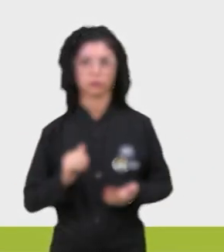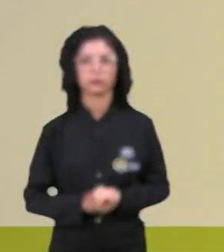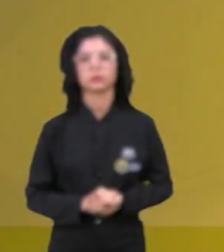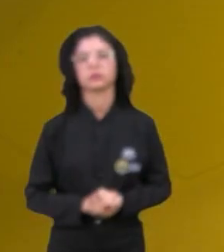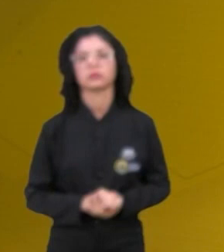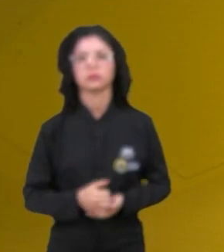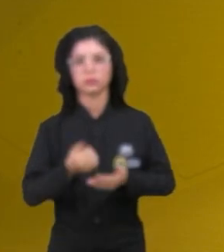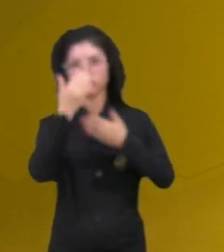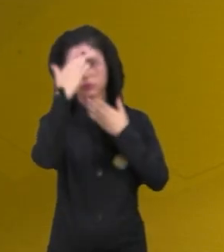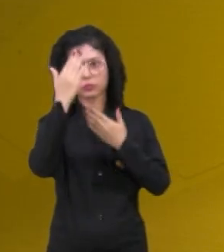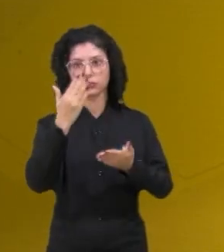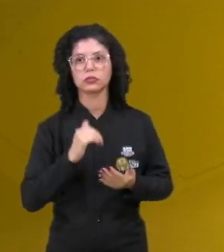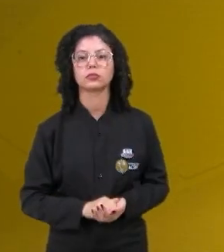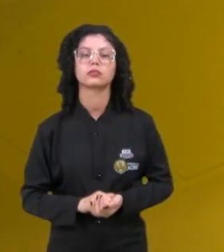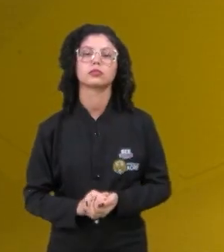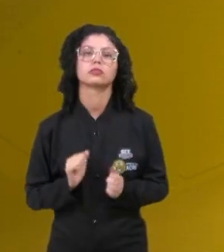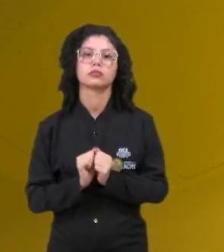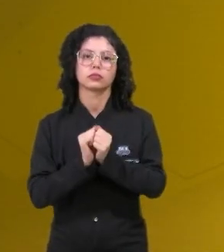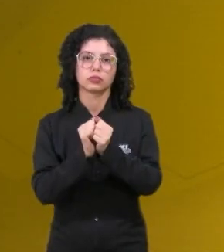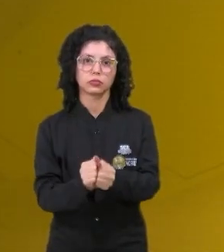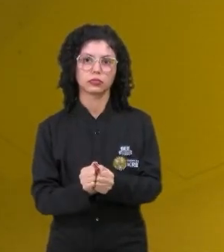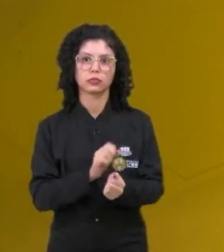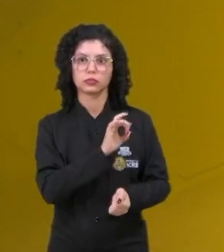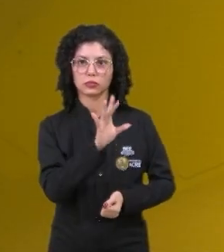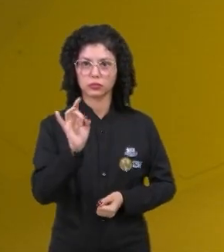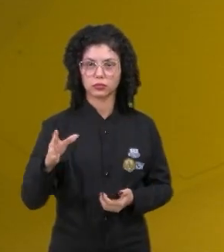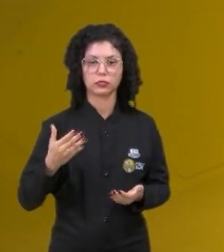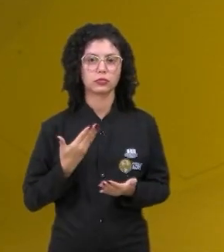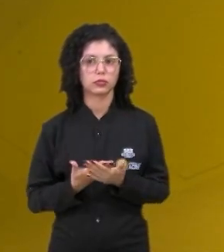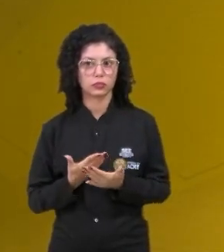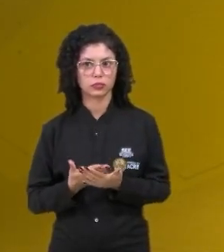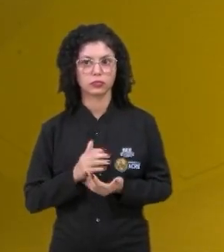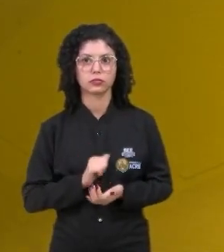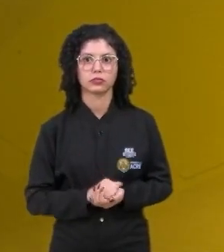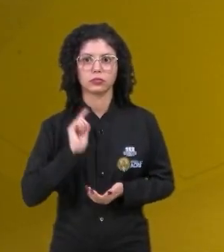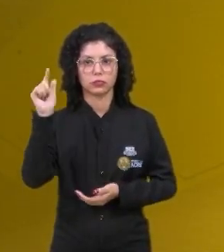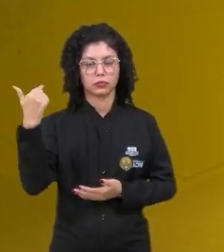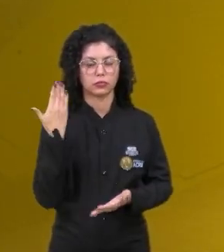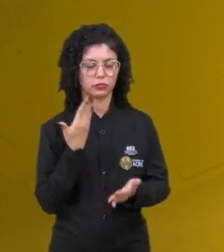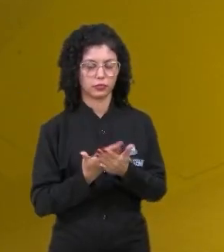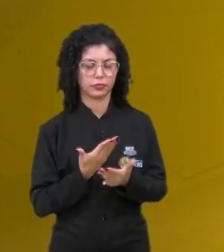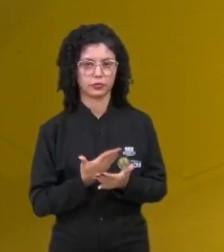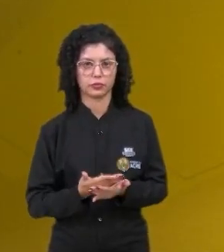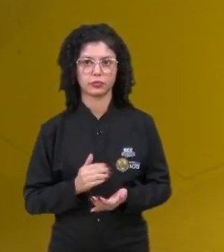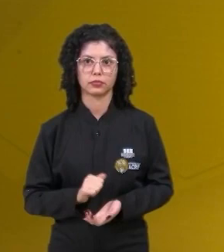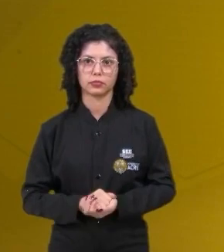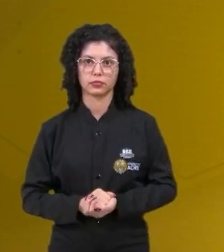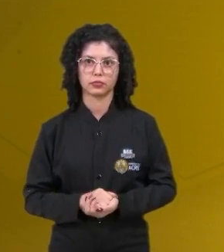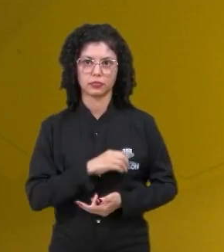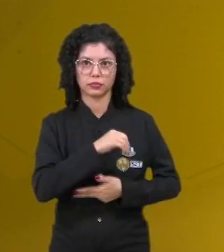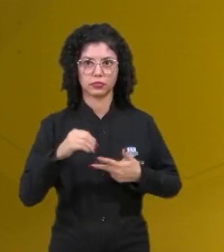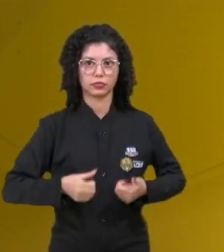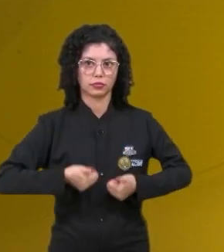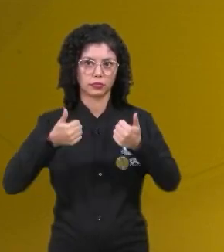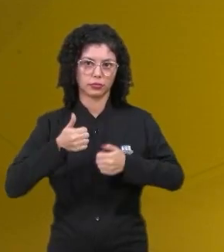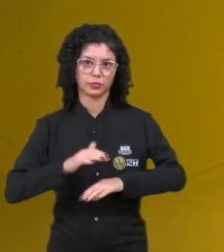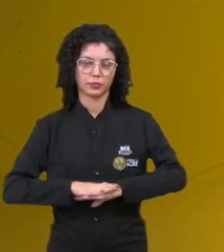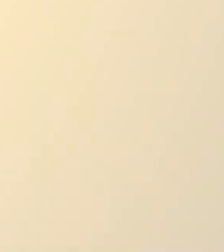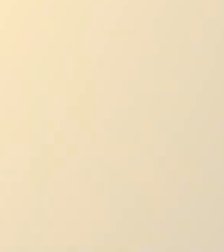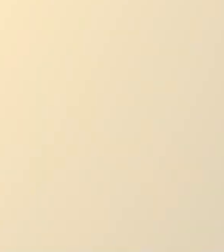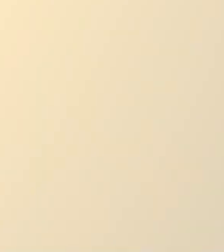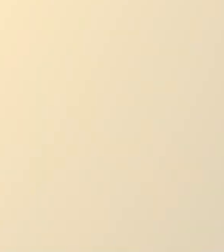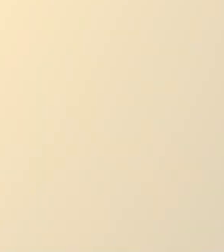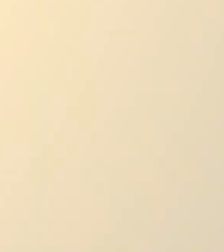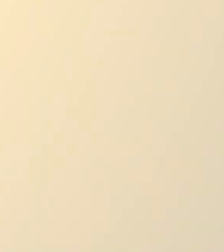né? Muito obrigada pela participação de cada um e até a próxima aula do Pré-ENEM Legal.